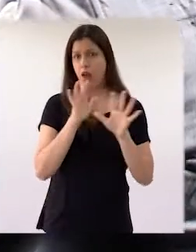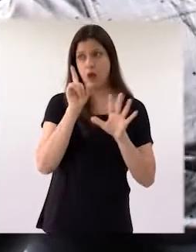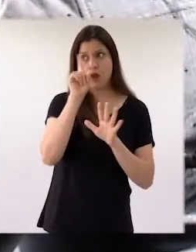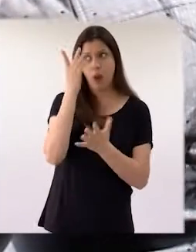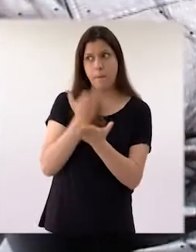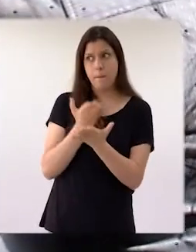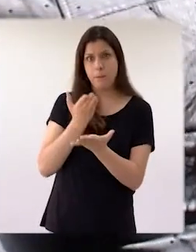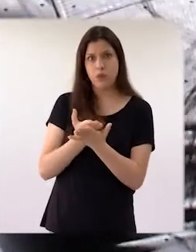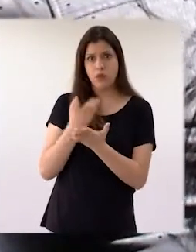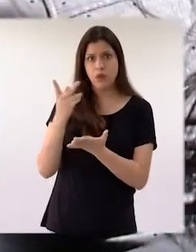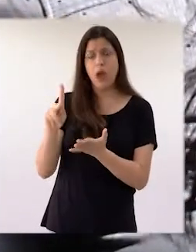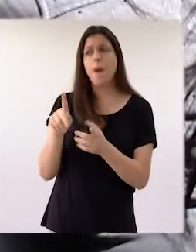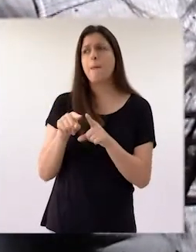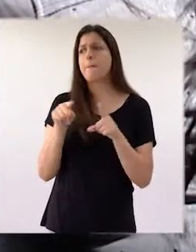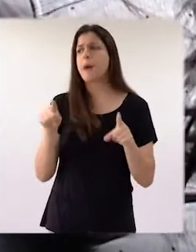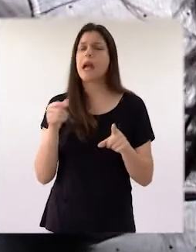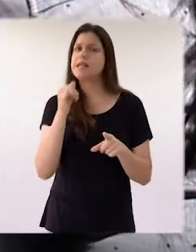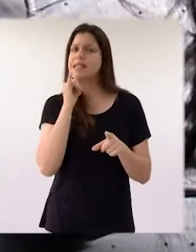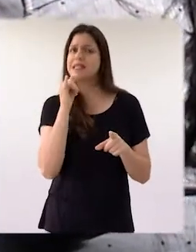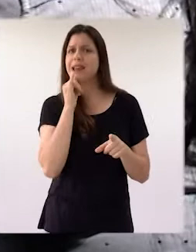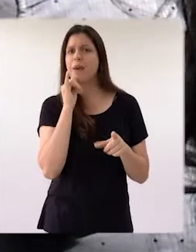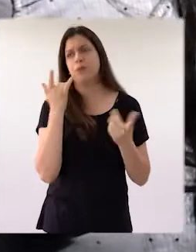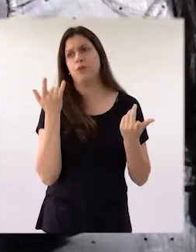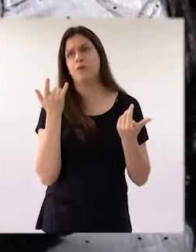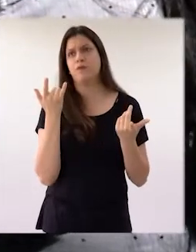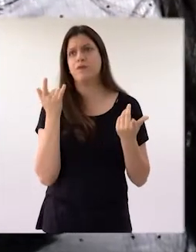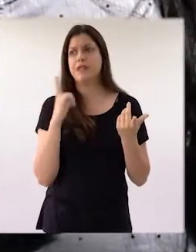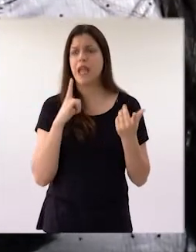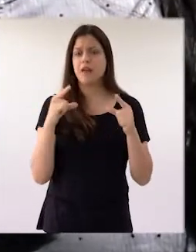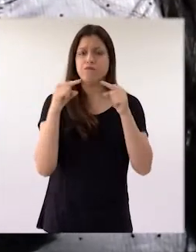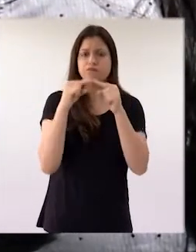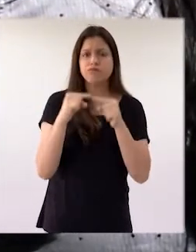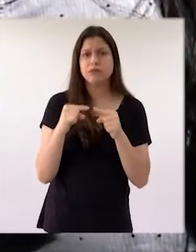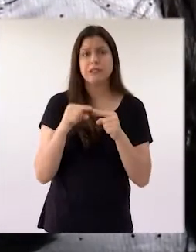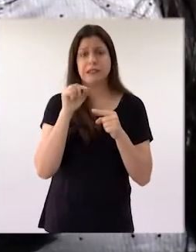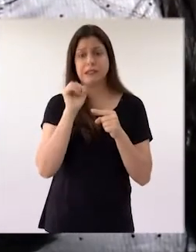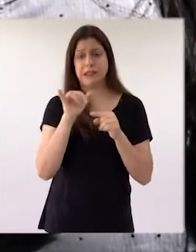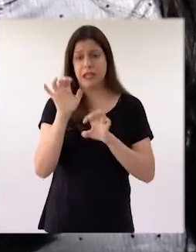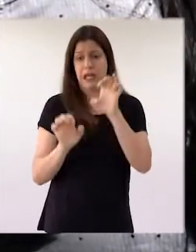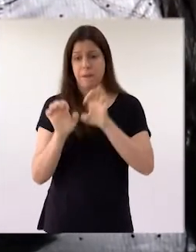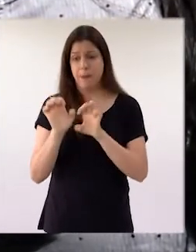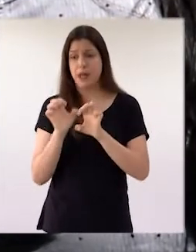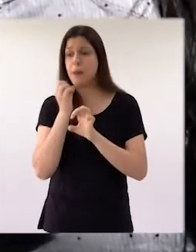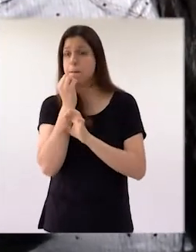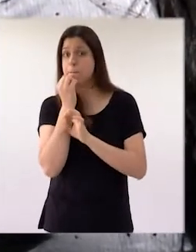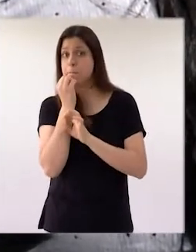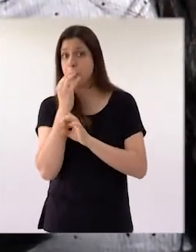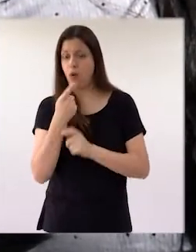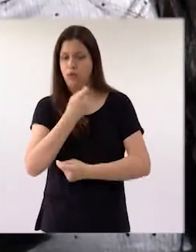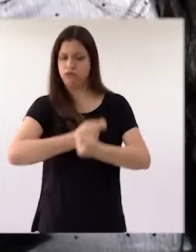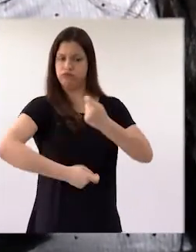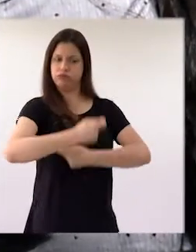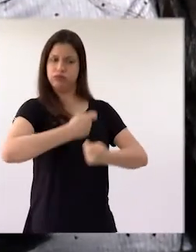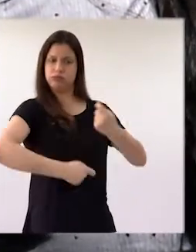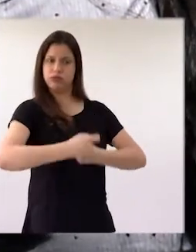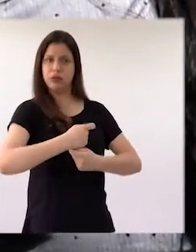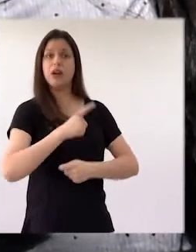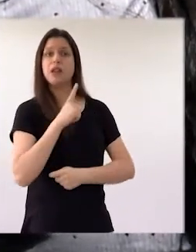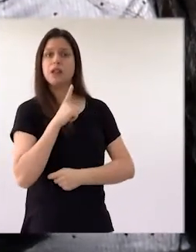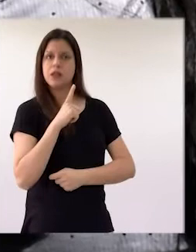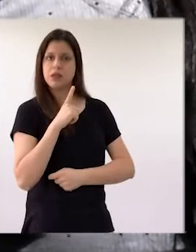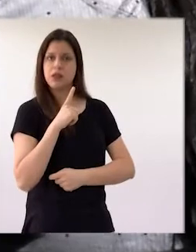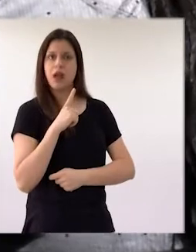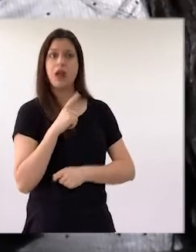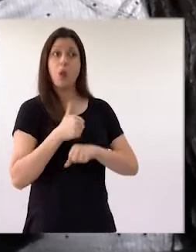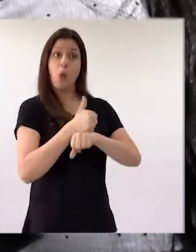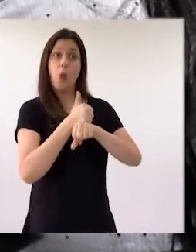estudo. Mas será que a gente pode correlacionar se uma empresa ela é eficiente na gestão do seu serviço, ela acaba entregando